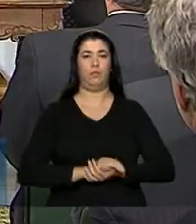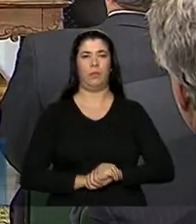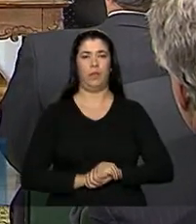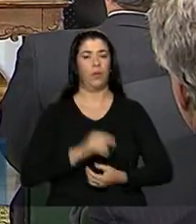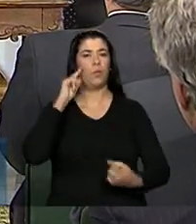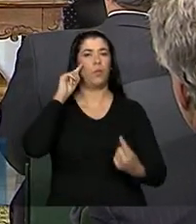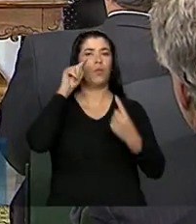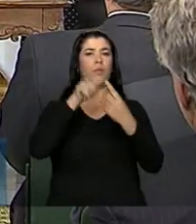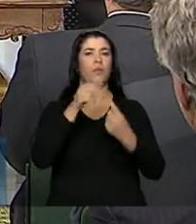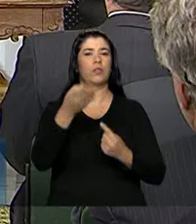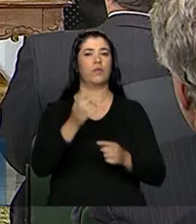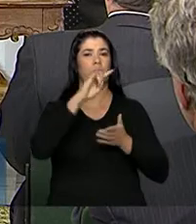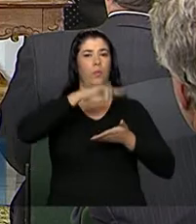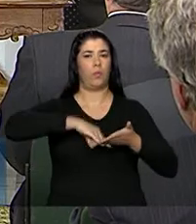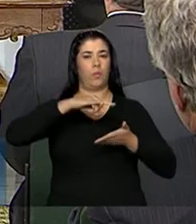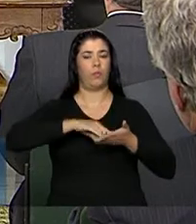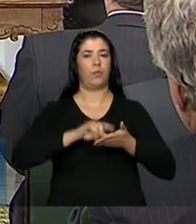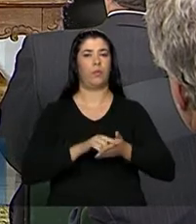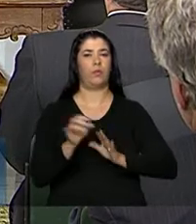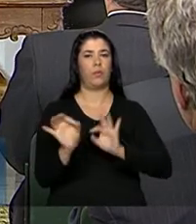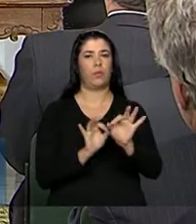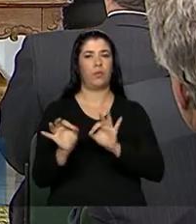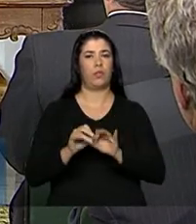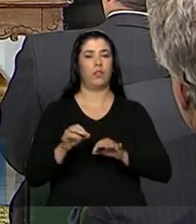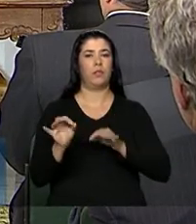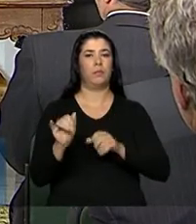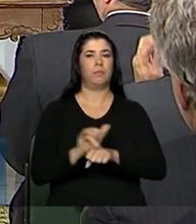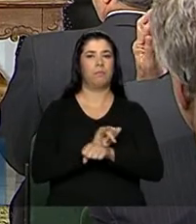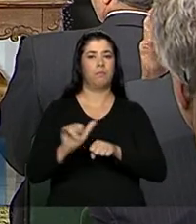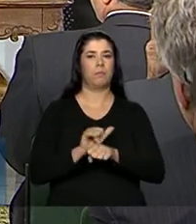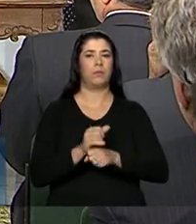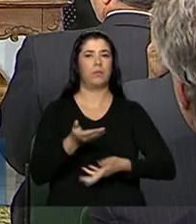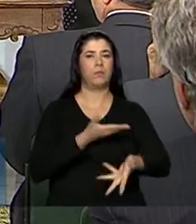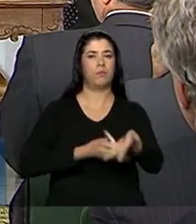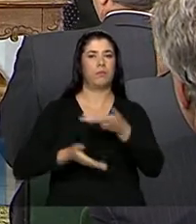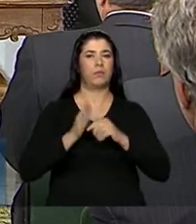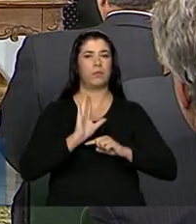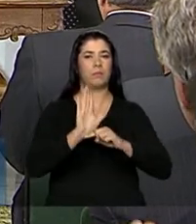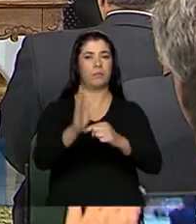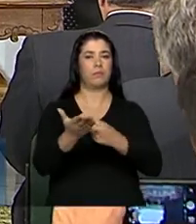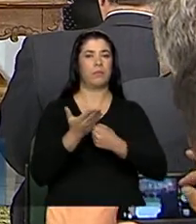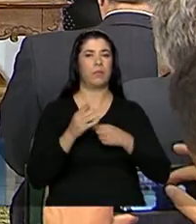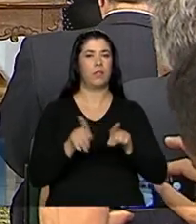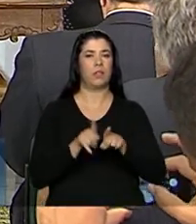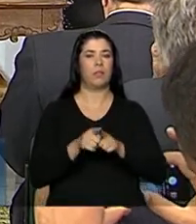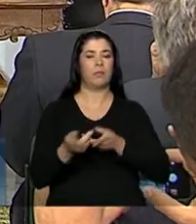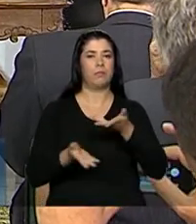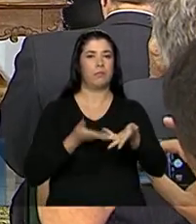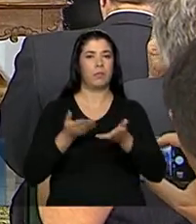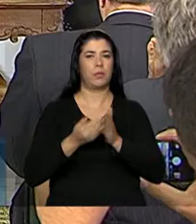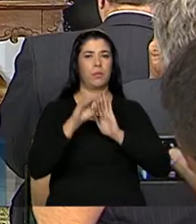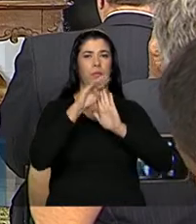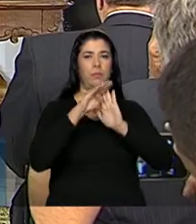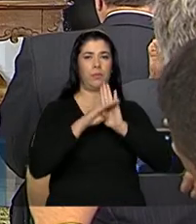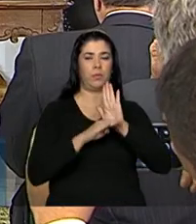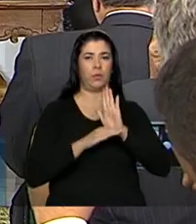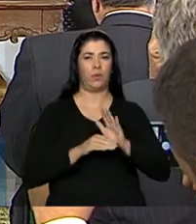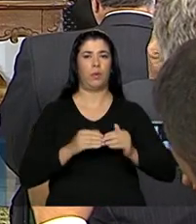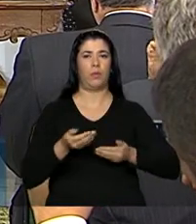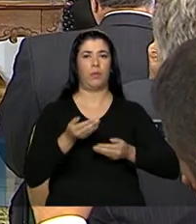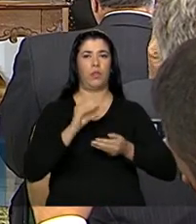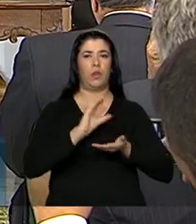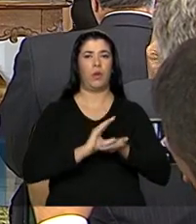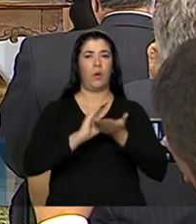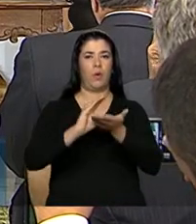com o objetivo de constituir enquadramento das atividades de cooperação para o estabelecimento do Programa de Cooperação